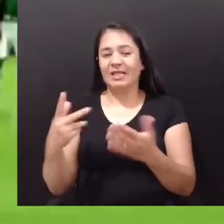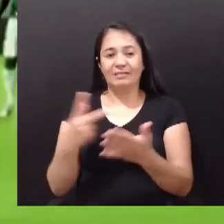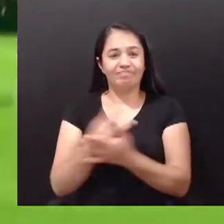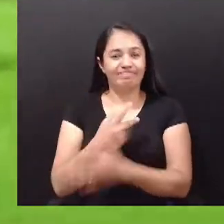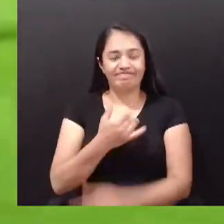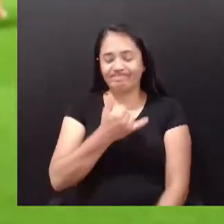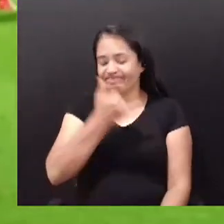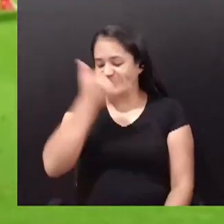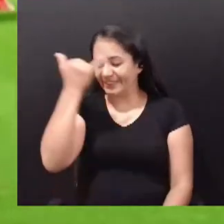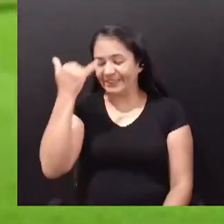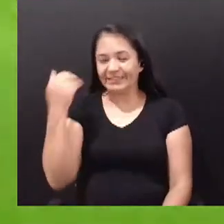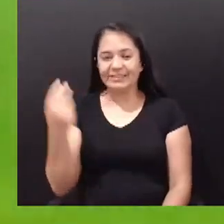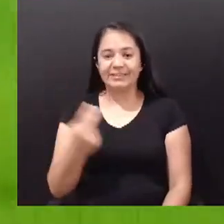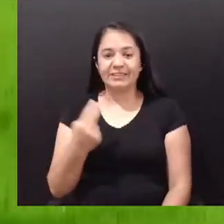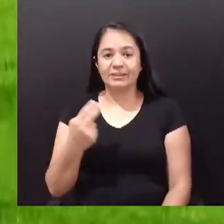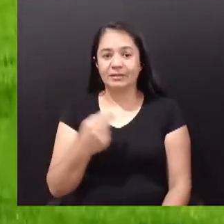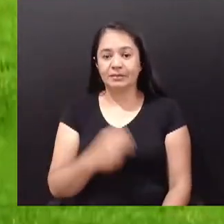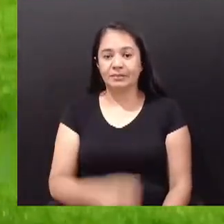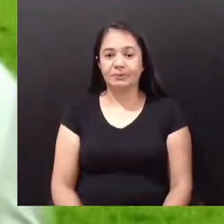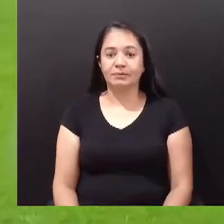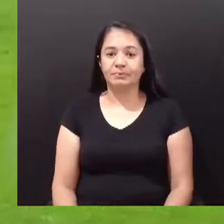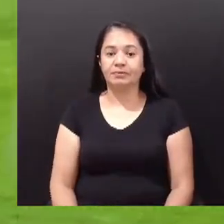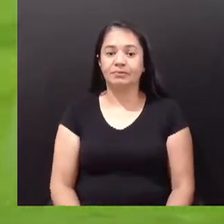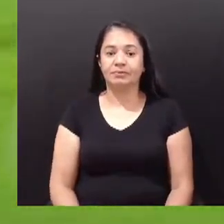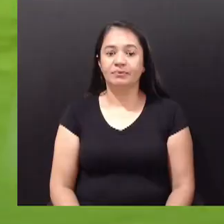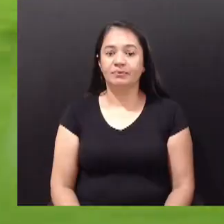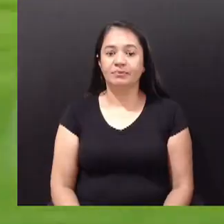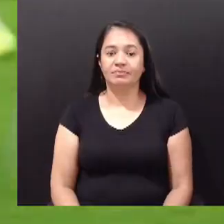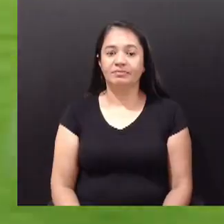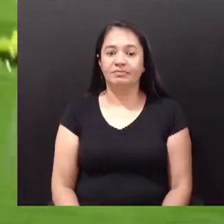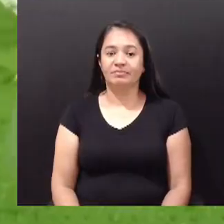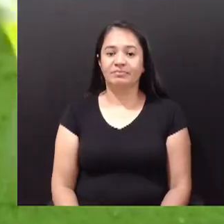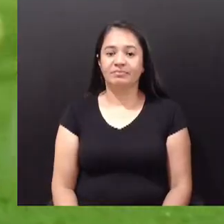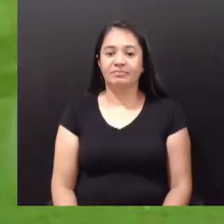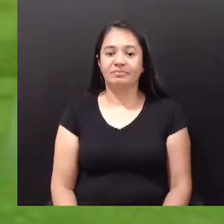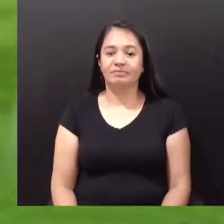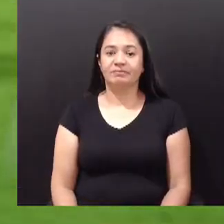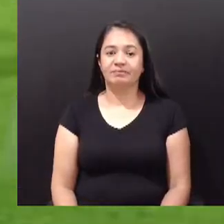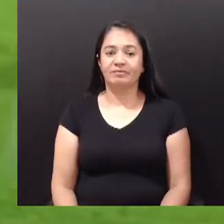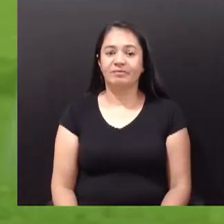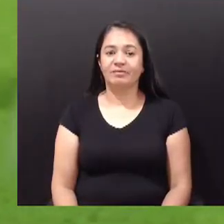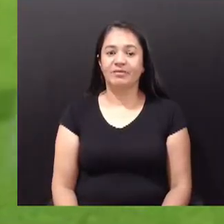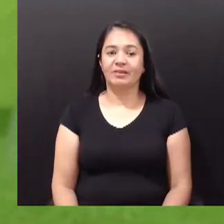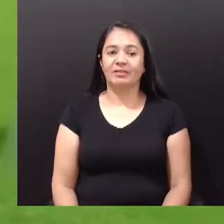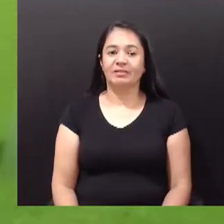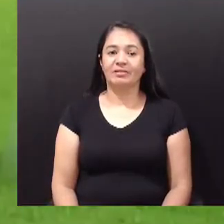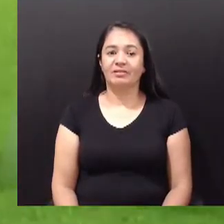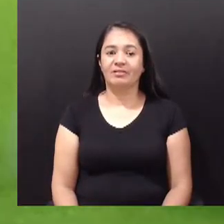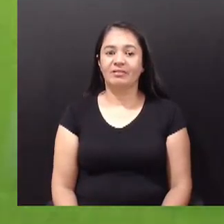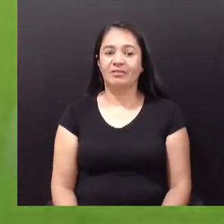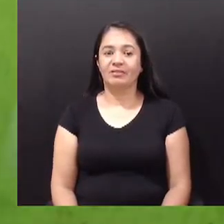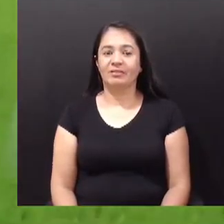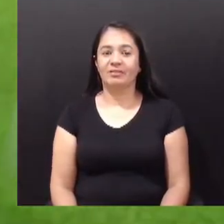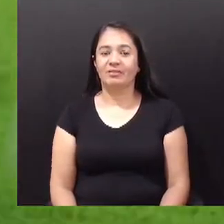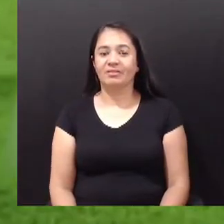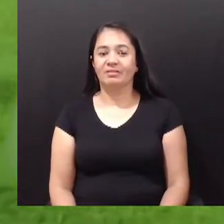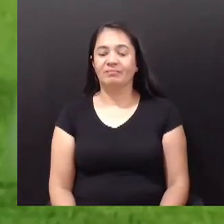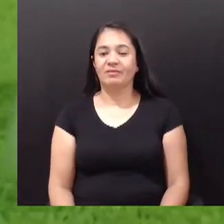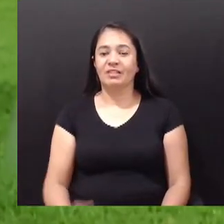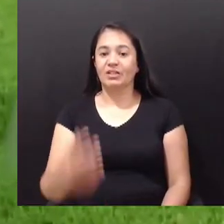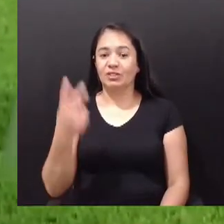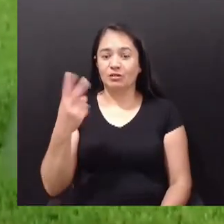no campo de ataque. Carrinho no adversário. Já tinha cartão amarelo, recebeu mais um e foi